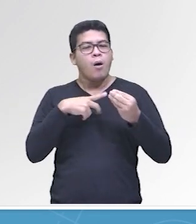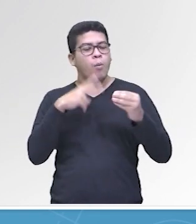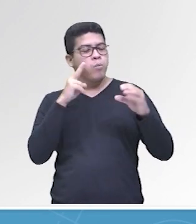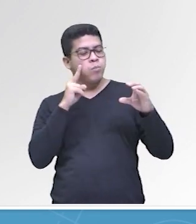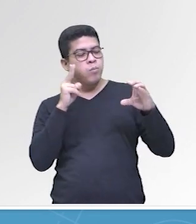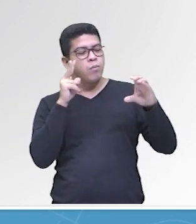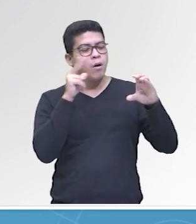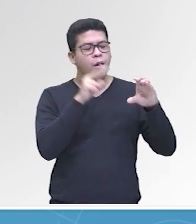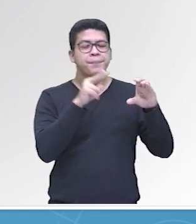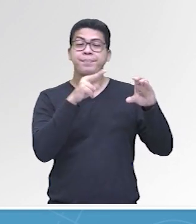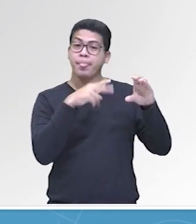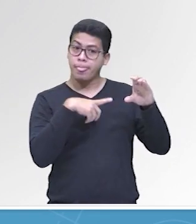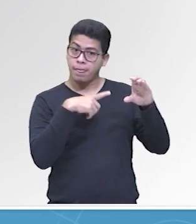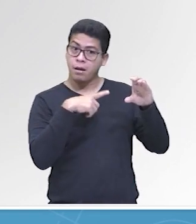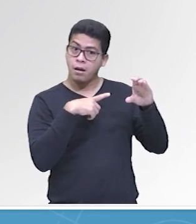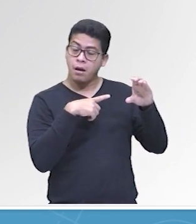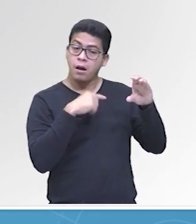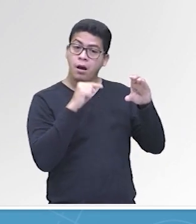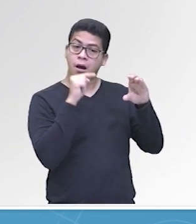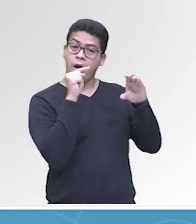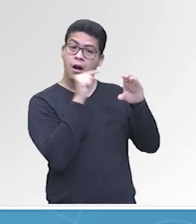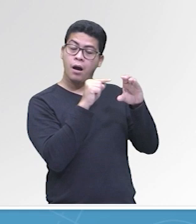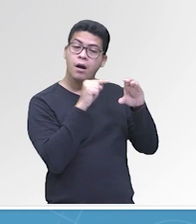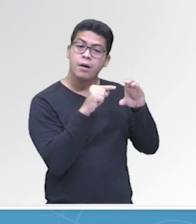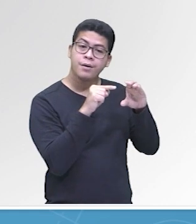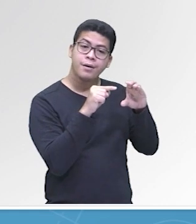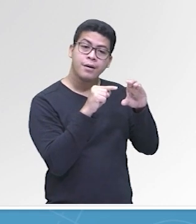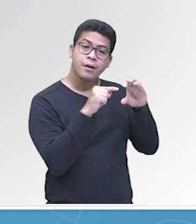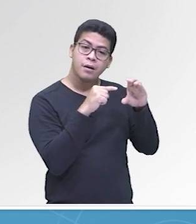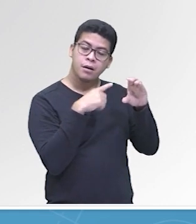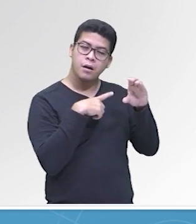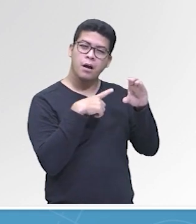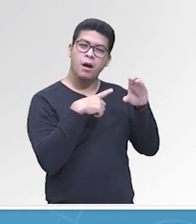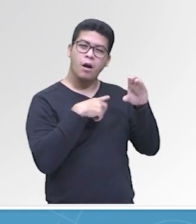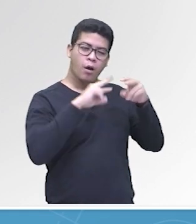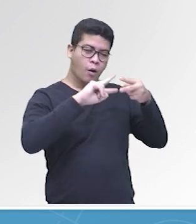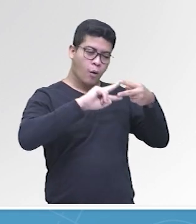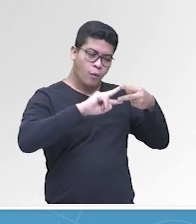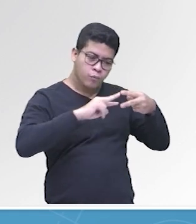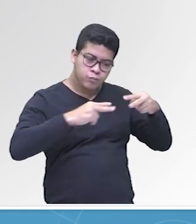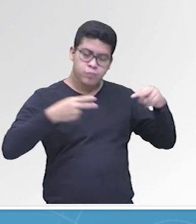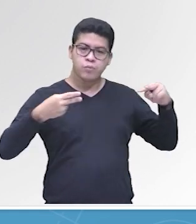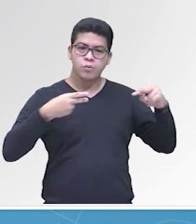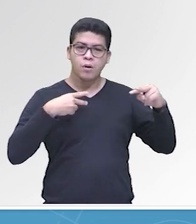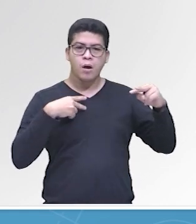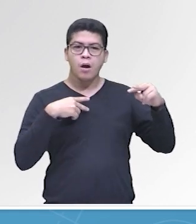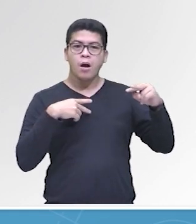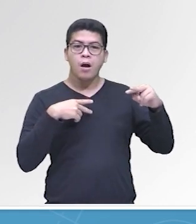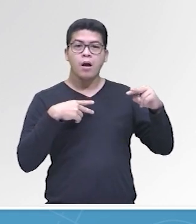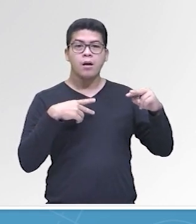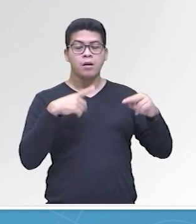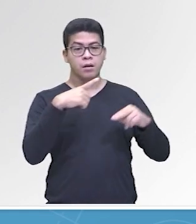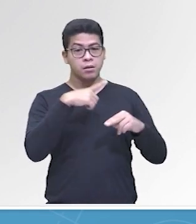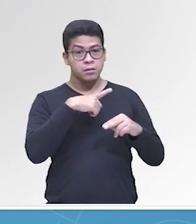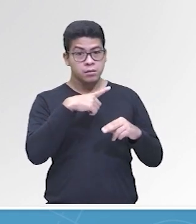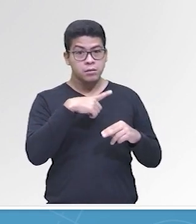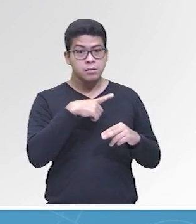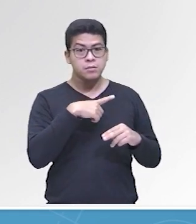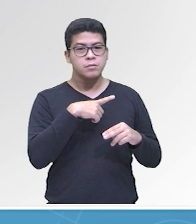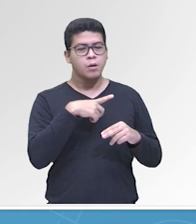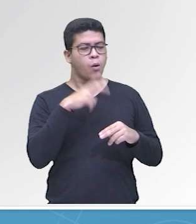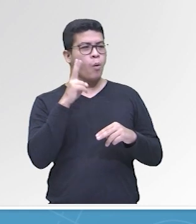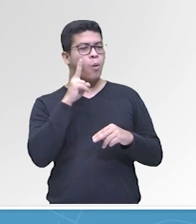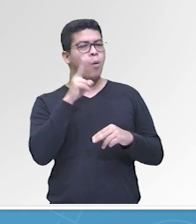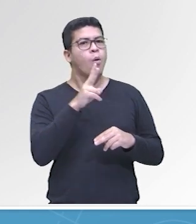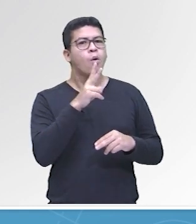citoplasma, né? Então, o material genético que pede aqui, né, da célula bacteriana, você